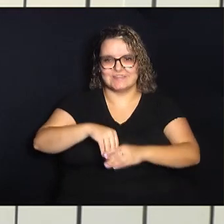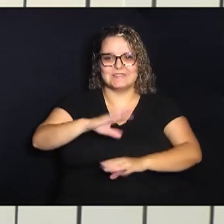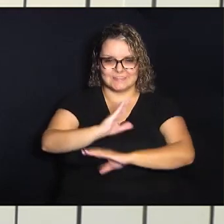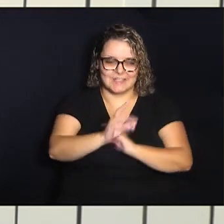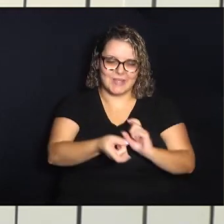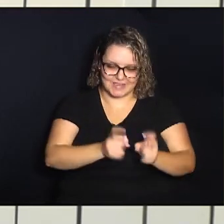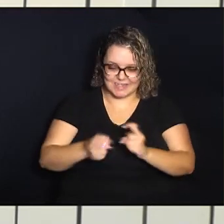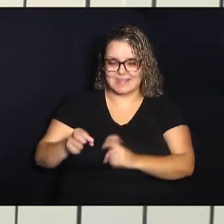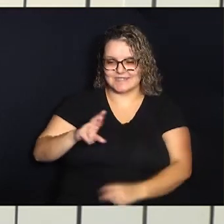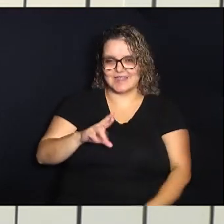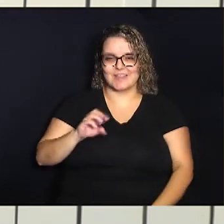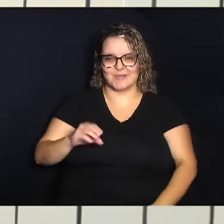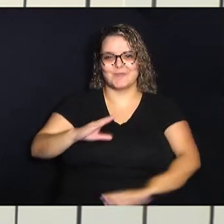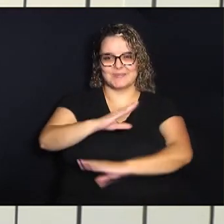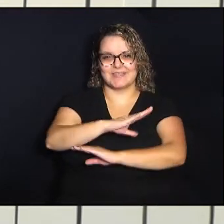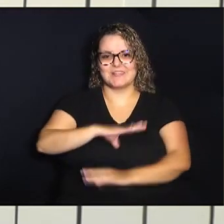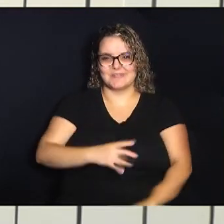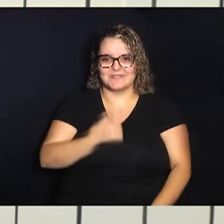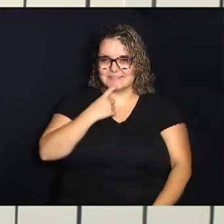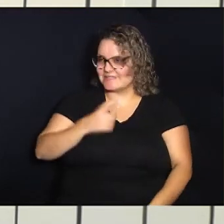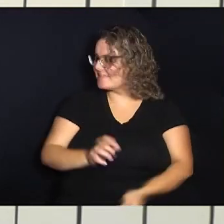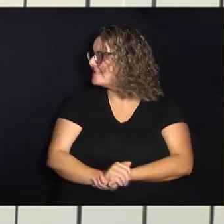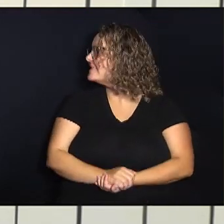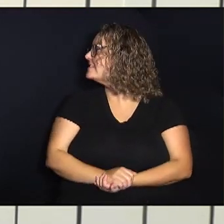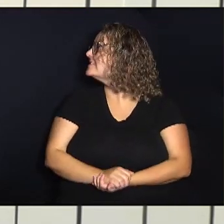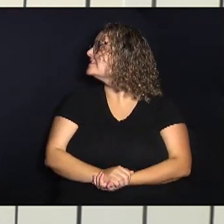reuniões ordinárias da Câmara Municipal.